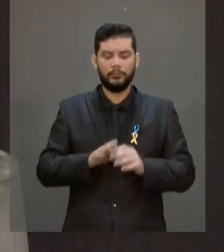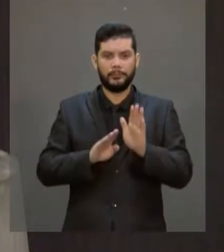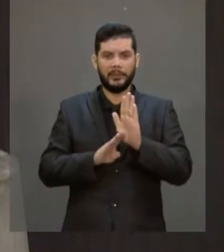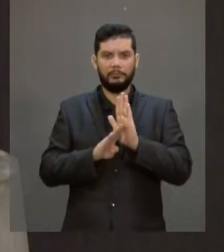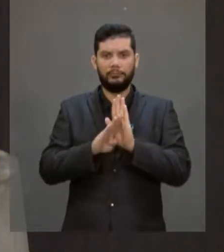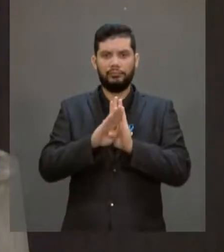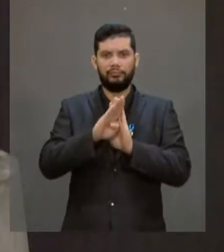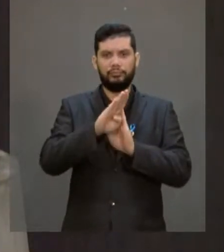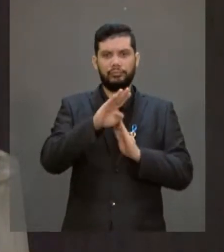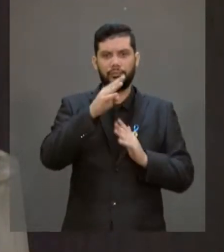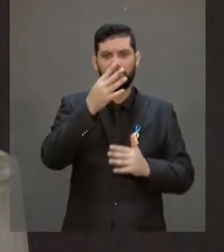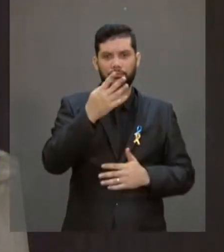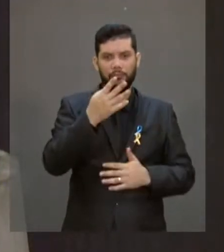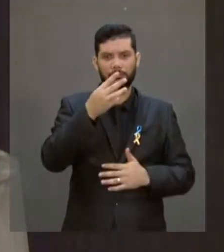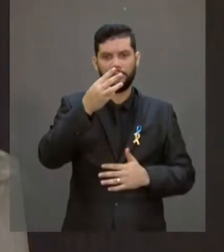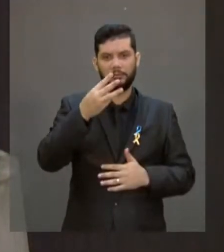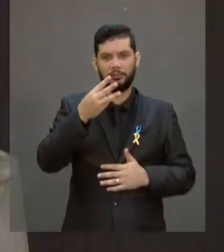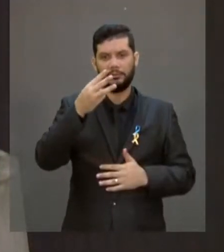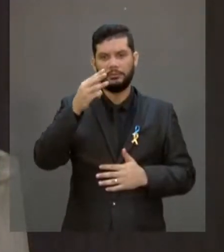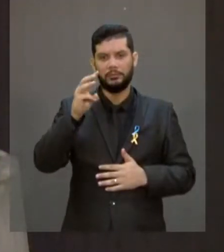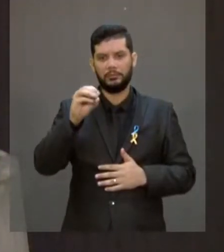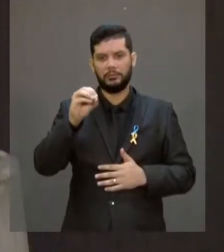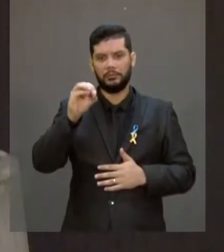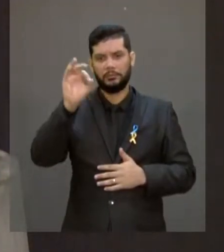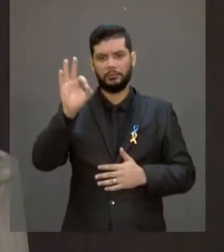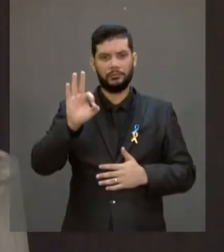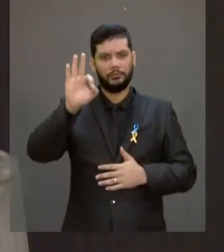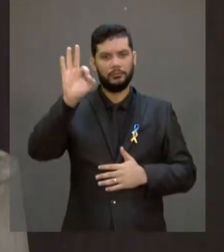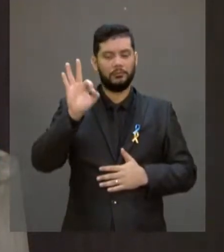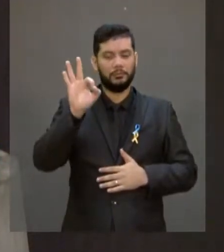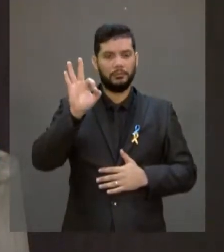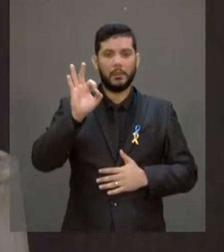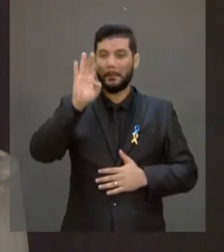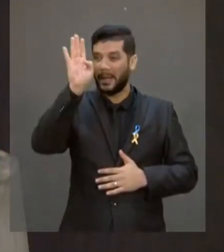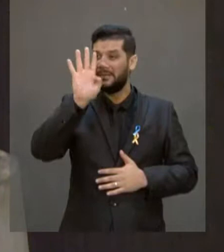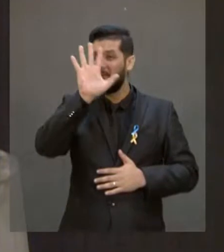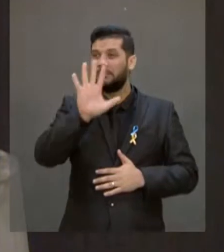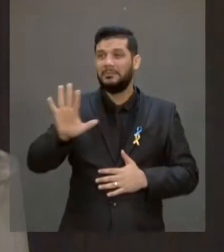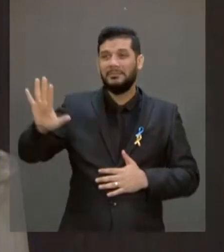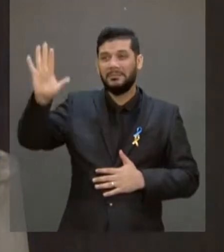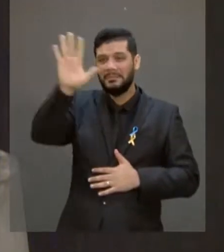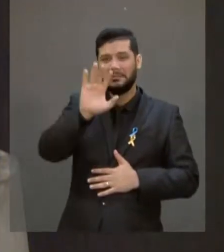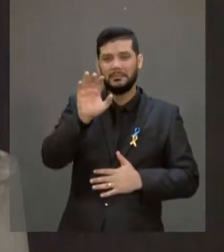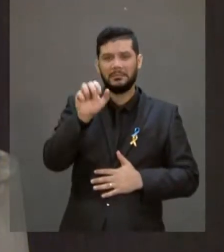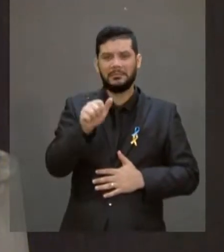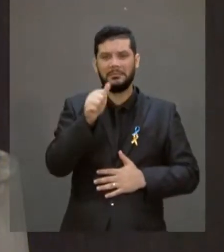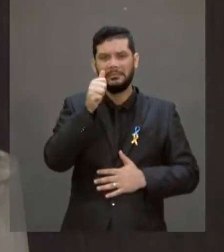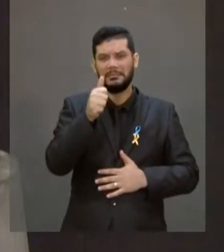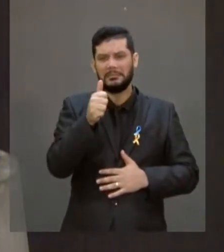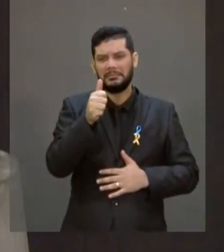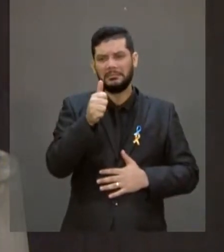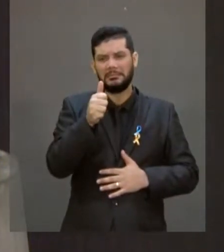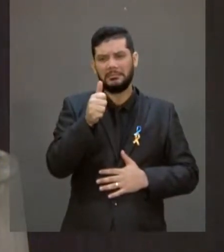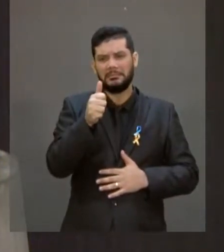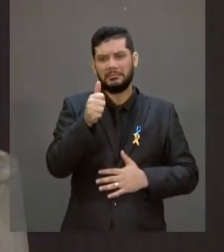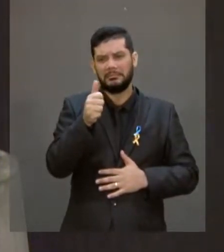439%. No restante do Brasil, cresceram 140%. No Ceará, cresceram